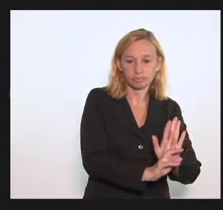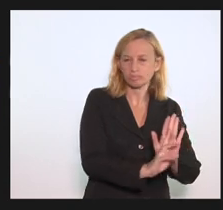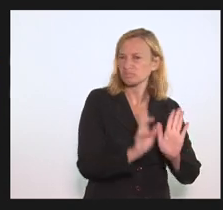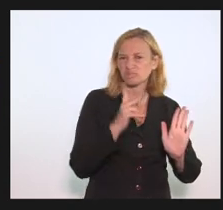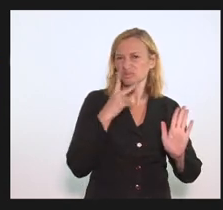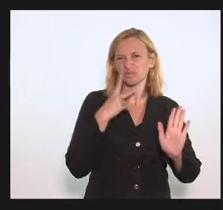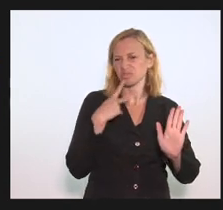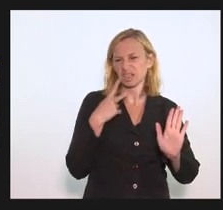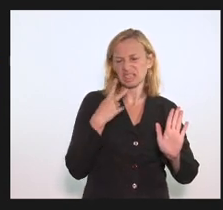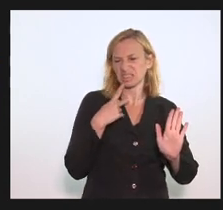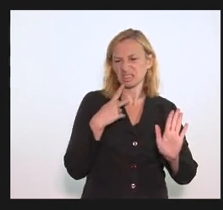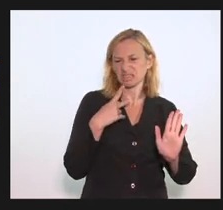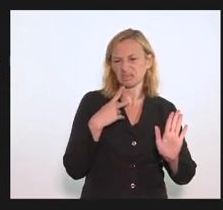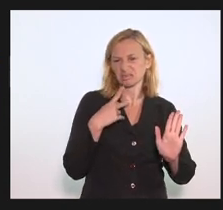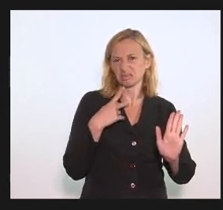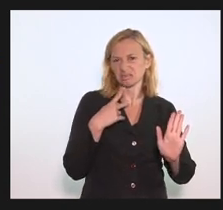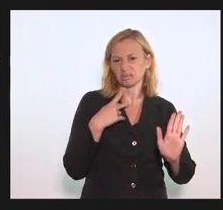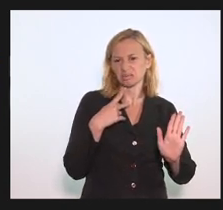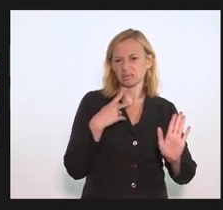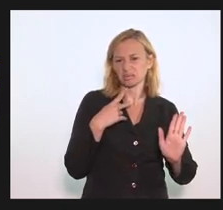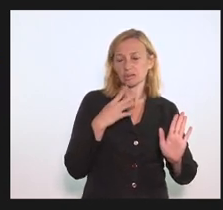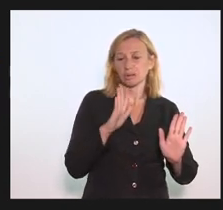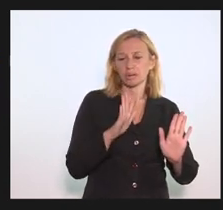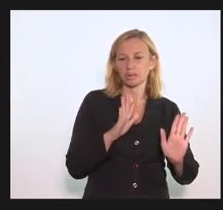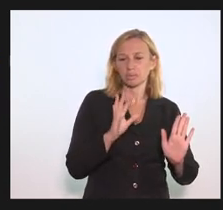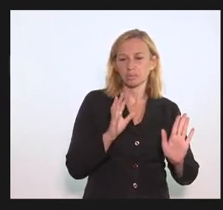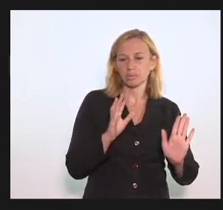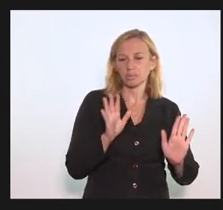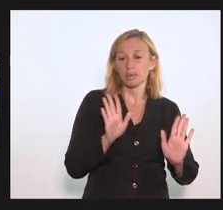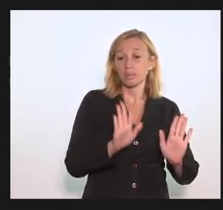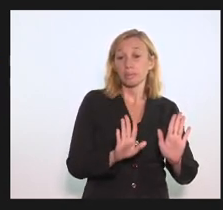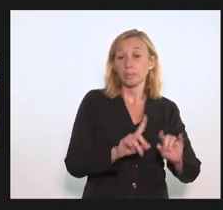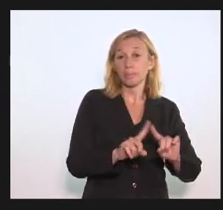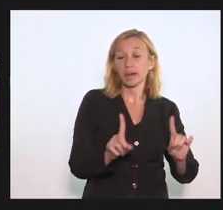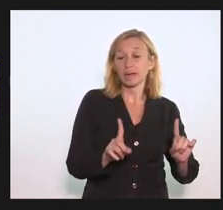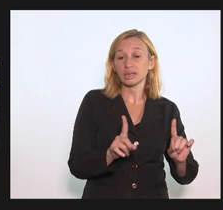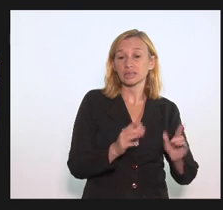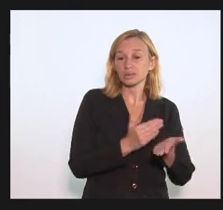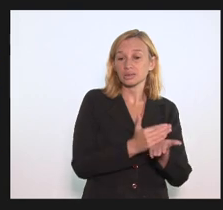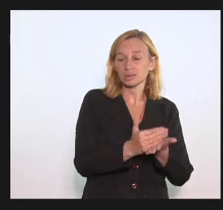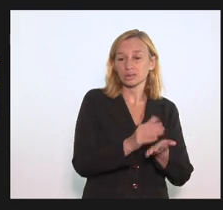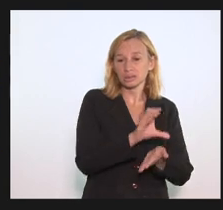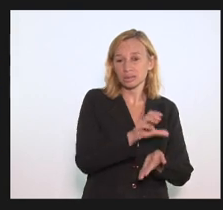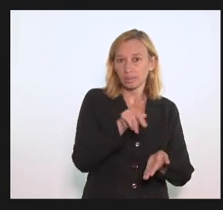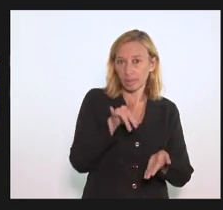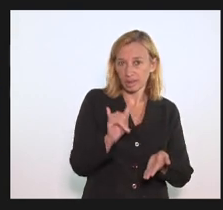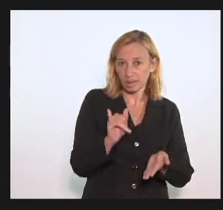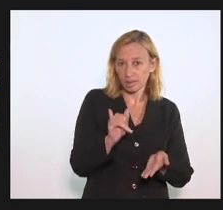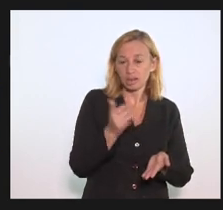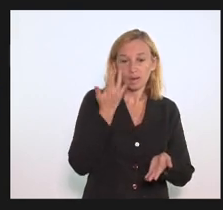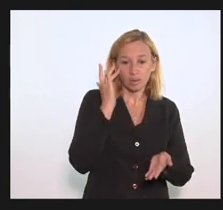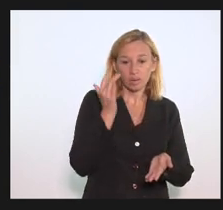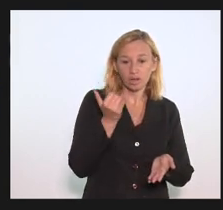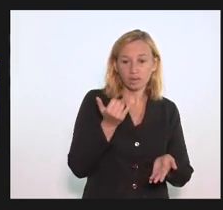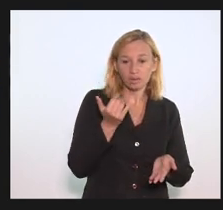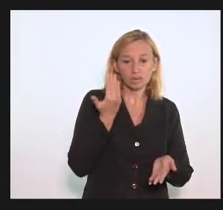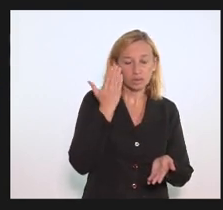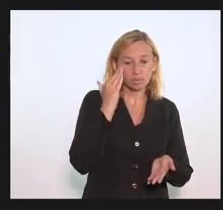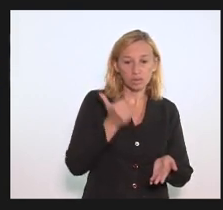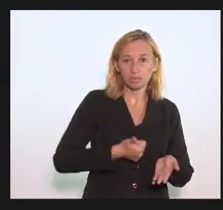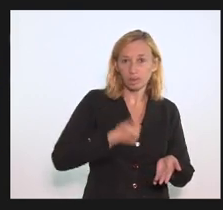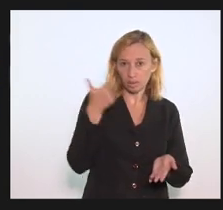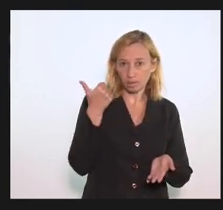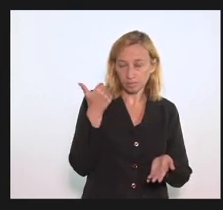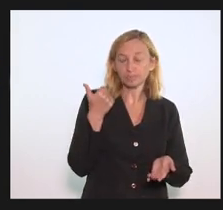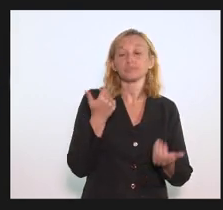aqui para polemizar de forma alguma, mas como nós estamos no início dessa CPI, eu acho que é uma noção, é uma